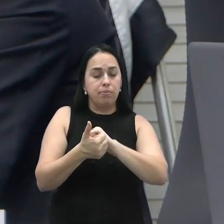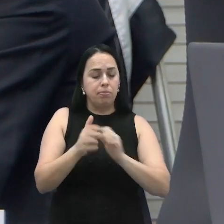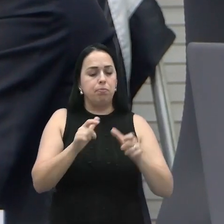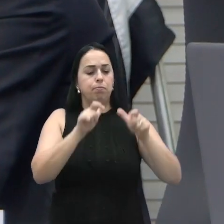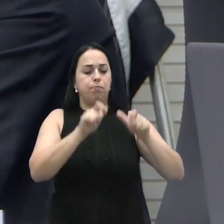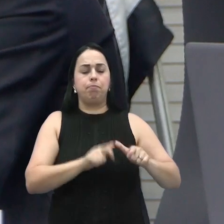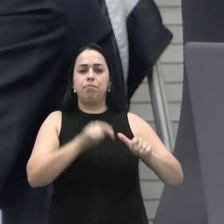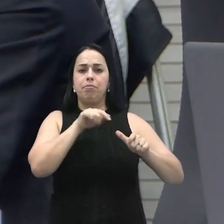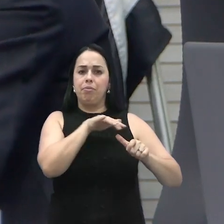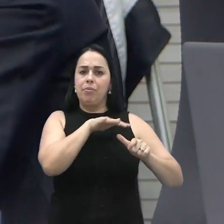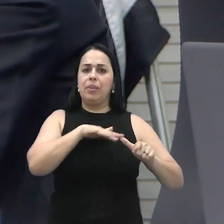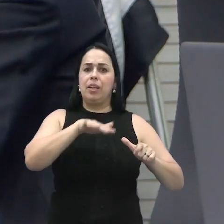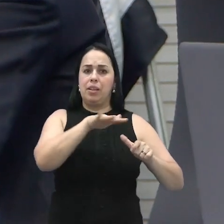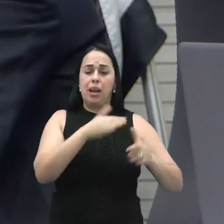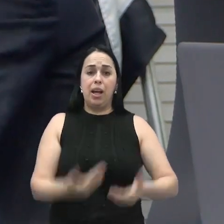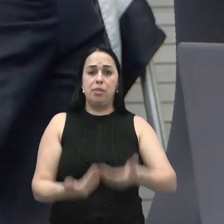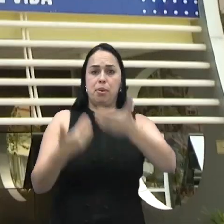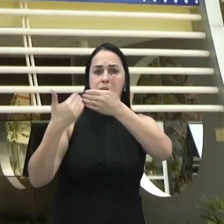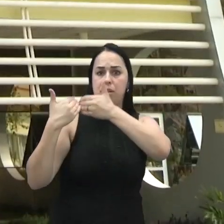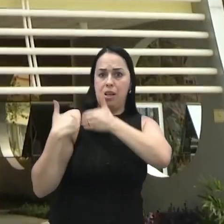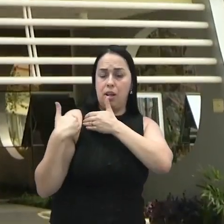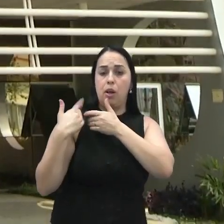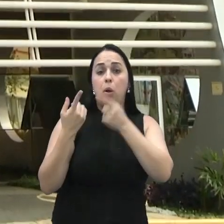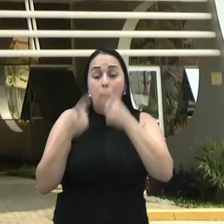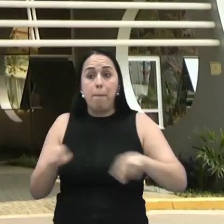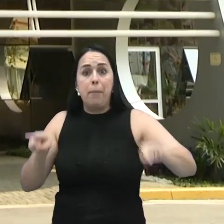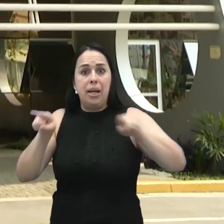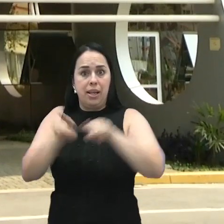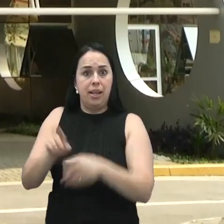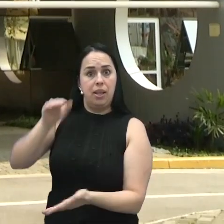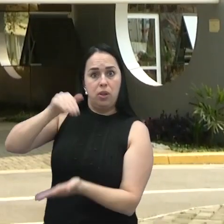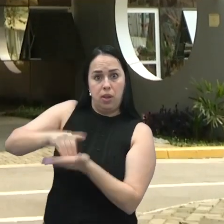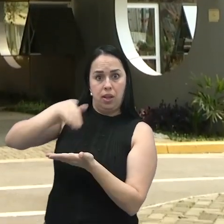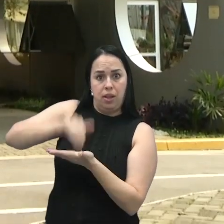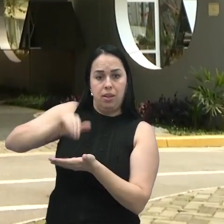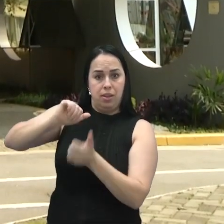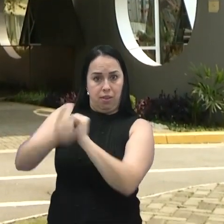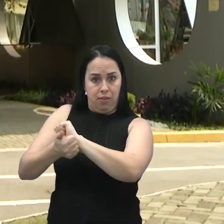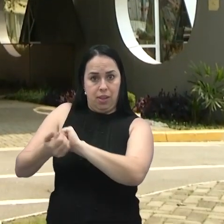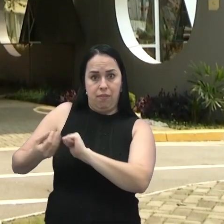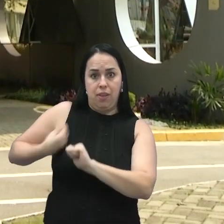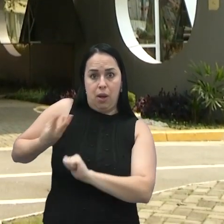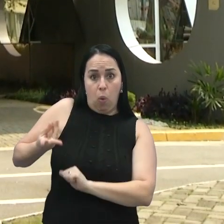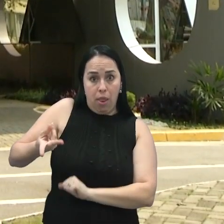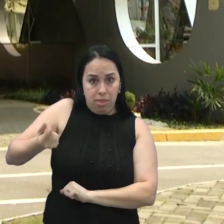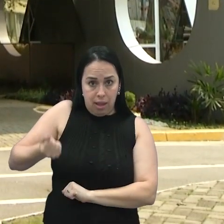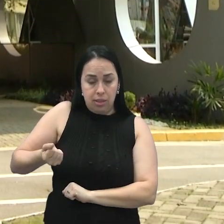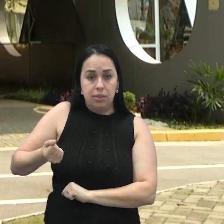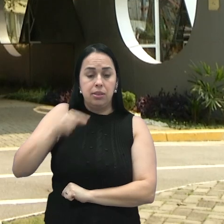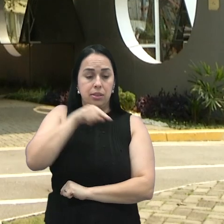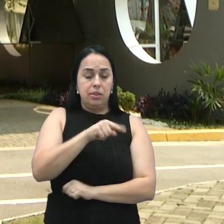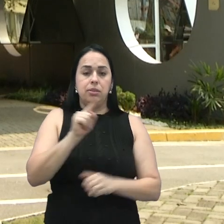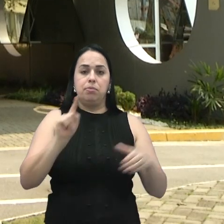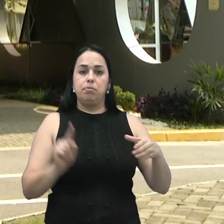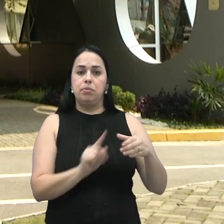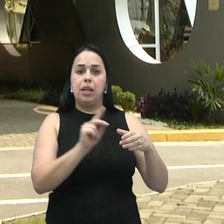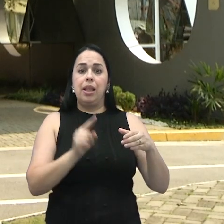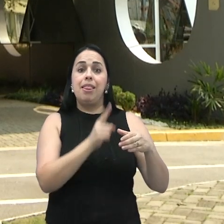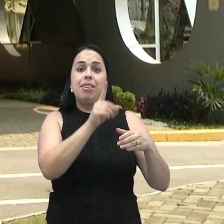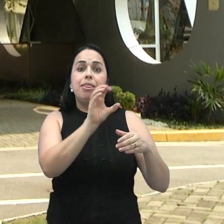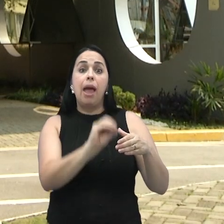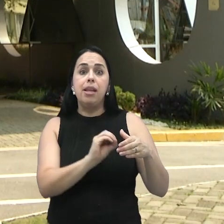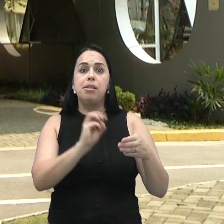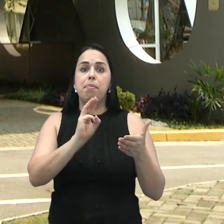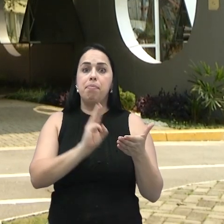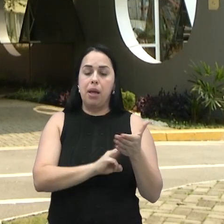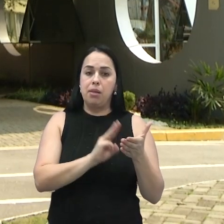Desportiva, o órgão colegiado, vinculado à Secretaria de Esporte e Qualidade de Vida, será composto